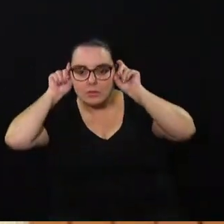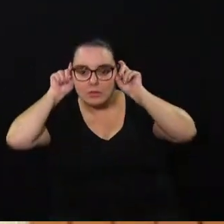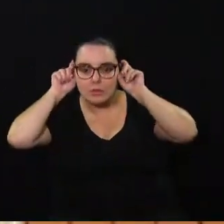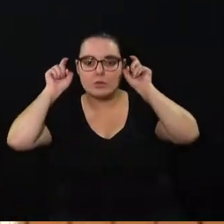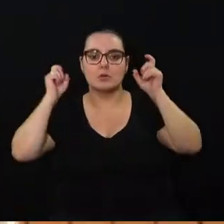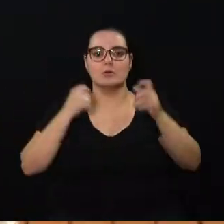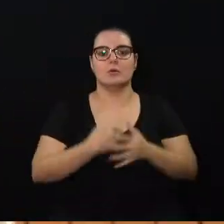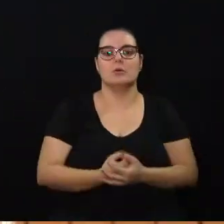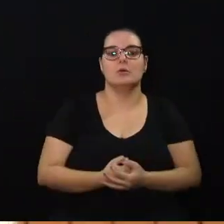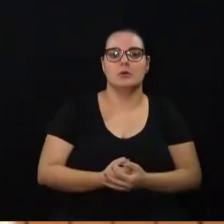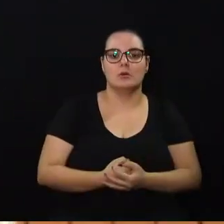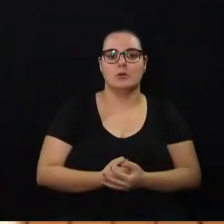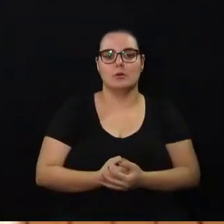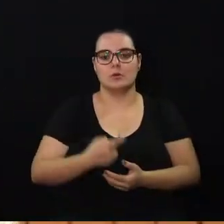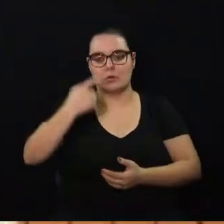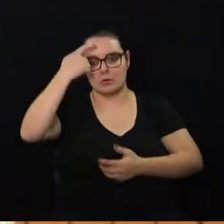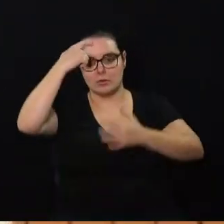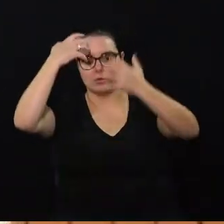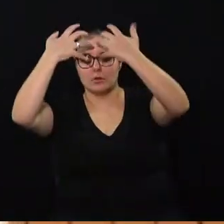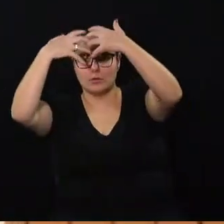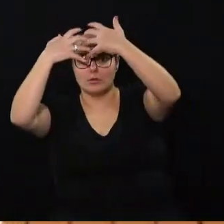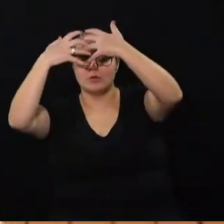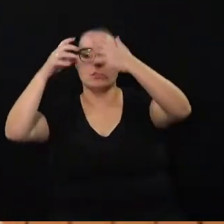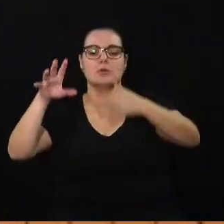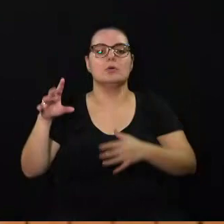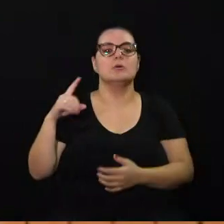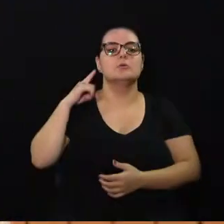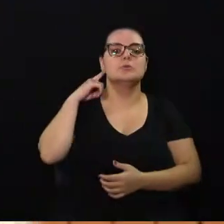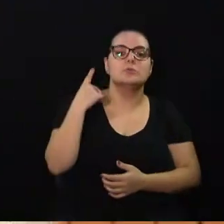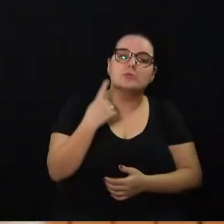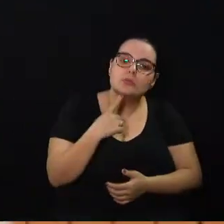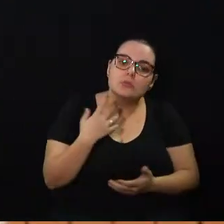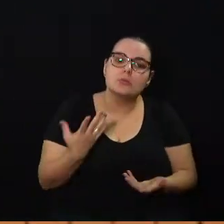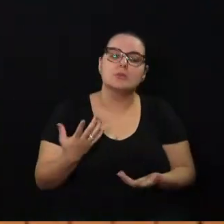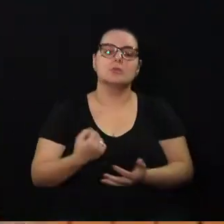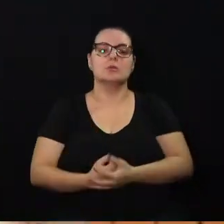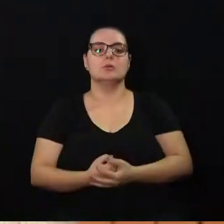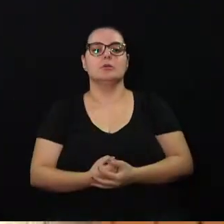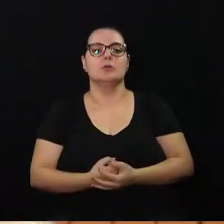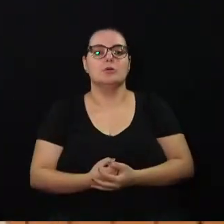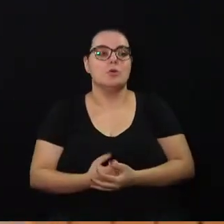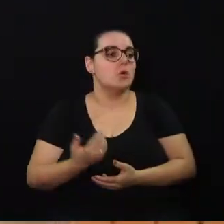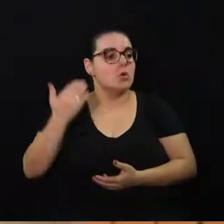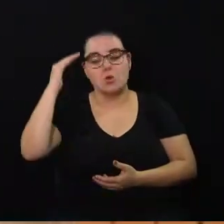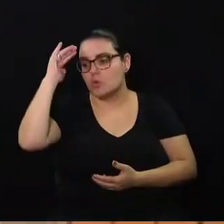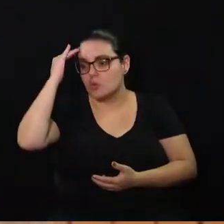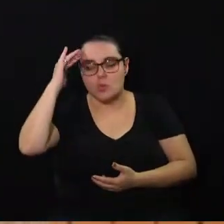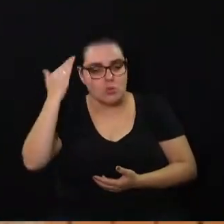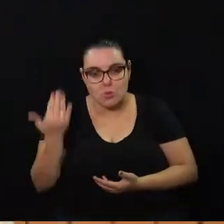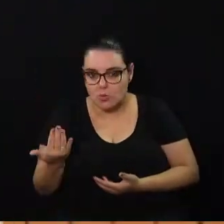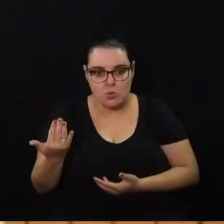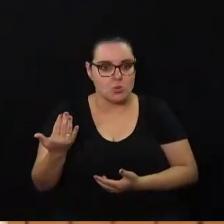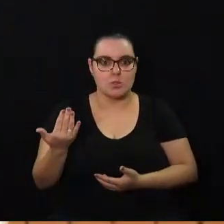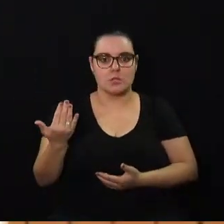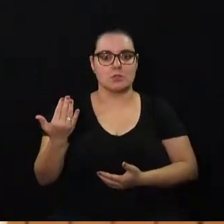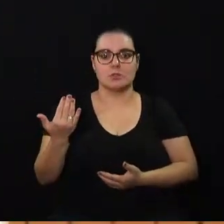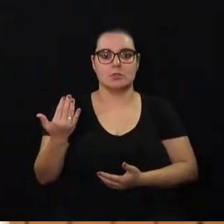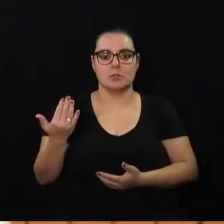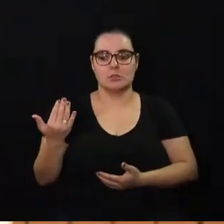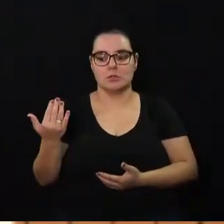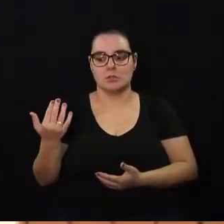um problema central de audição também ou se isso é um entendimento de que estou chamando é